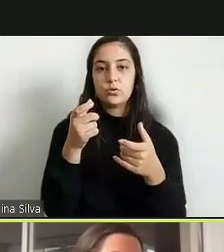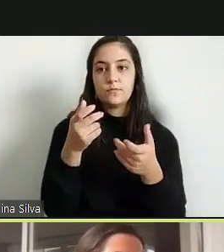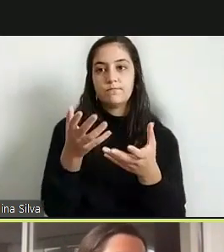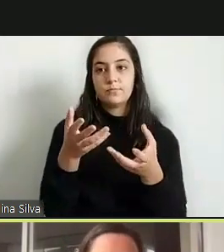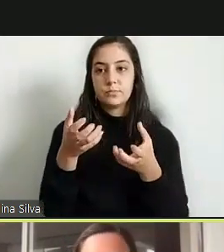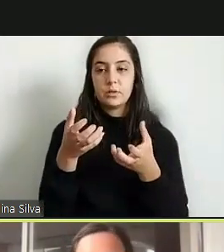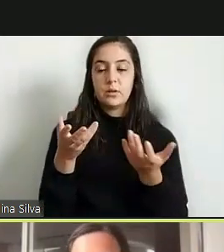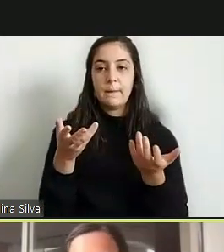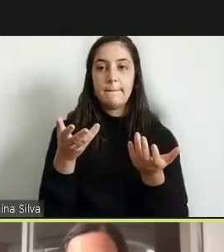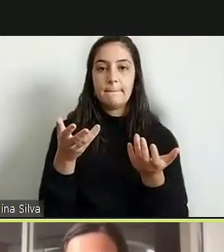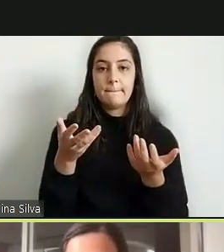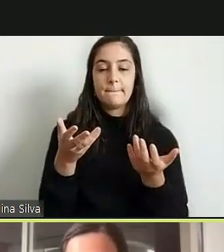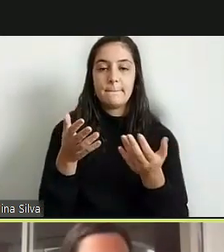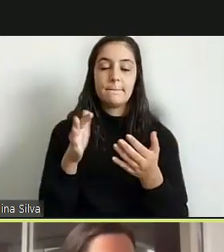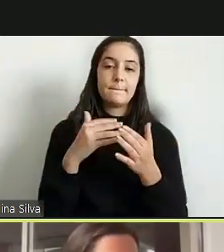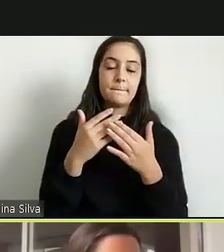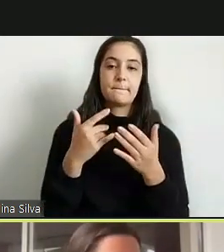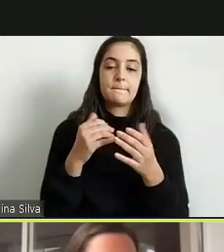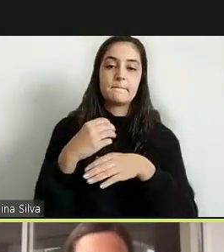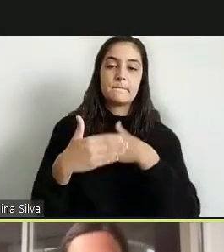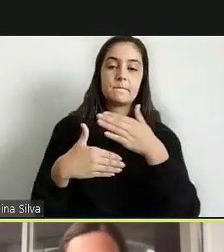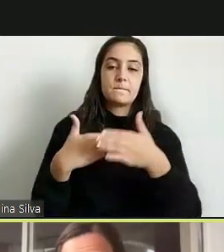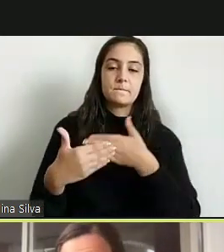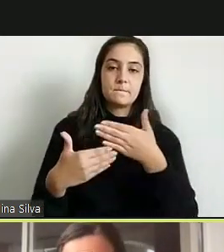e isso naturalmente não gera